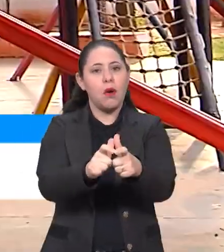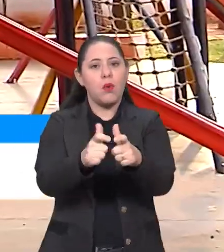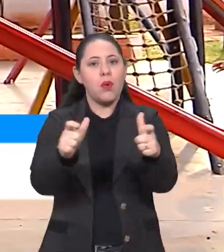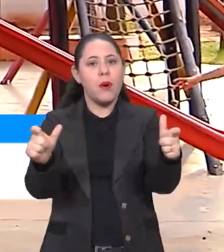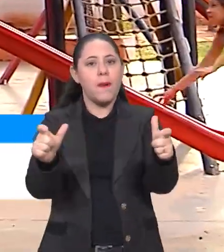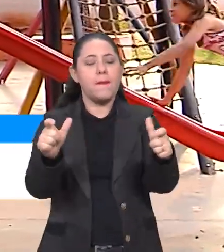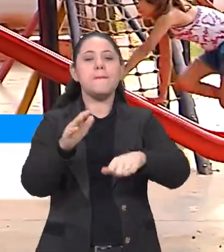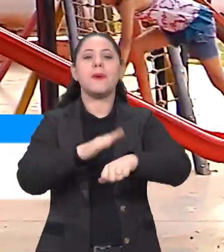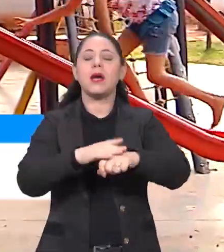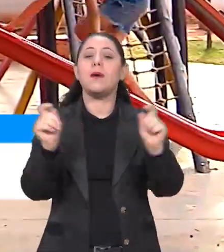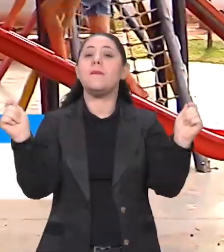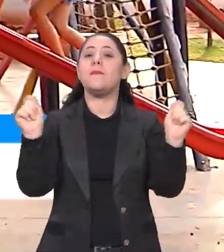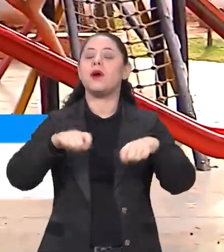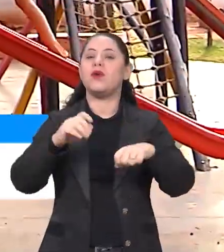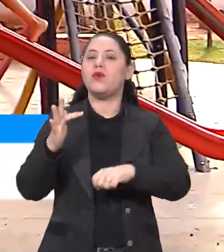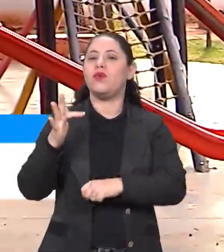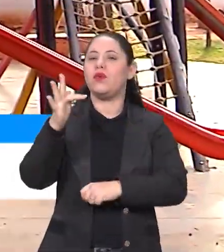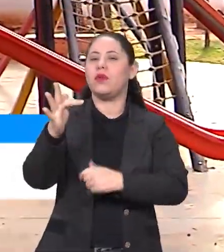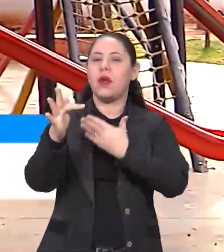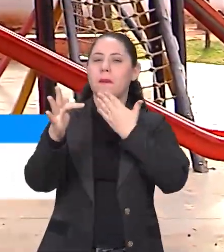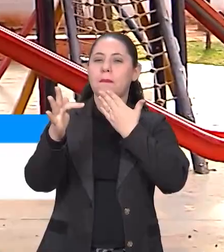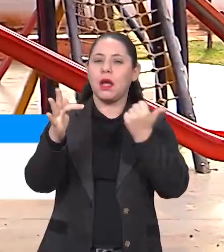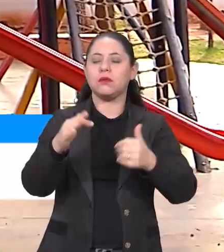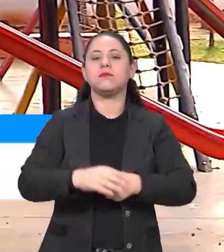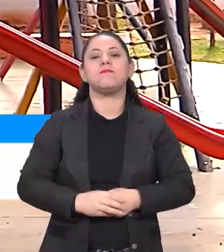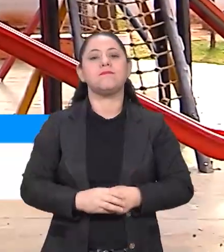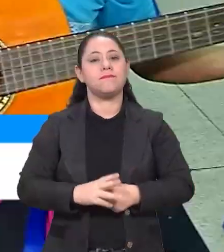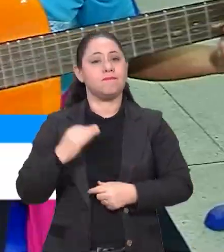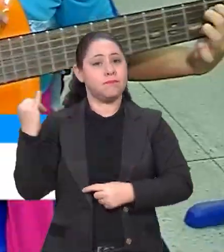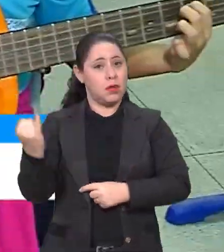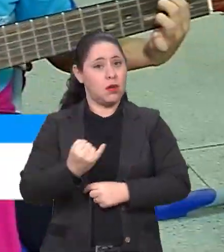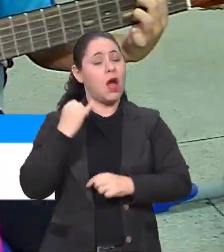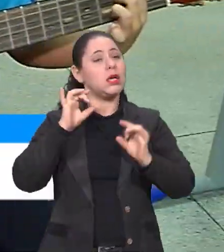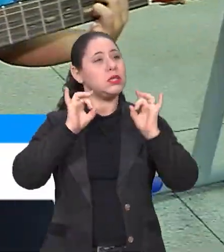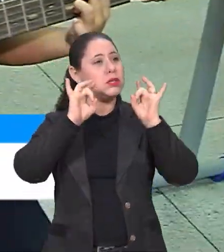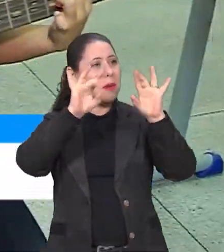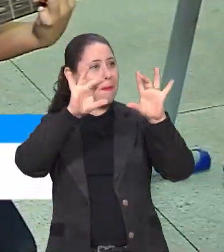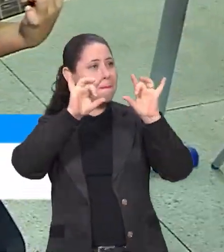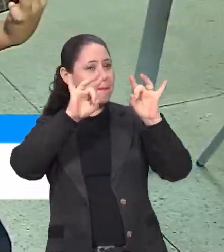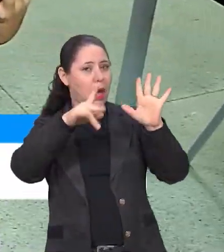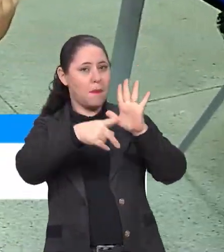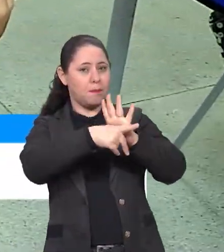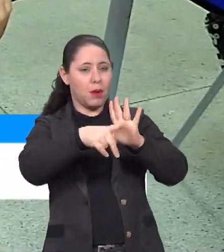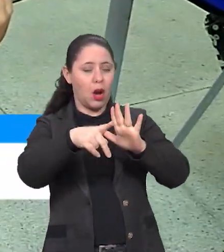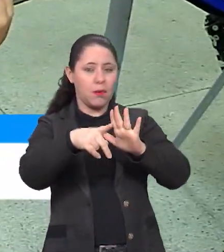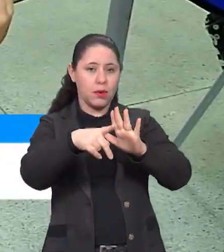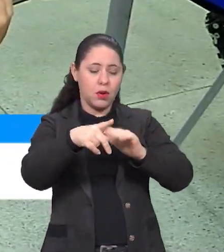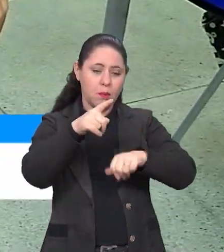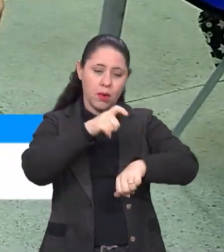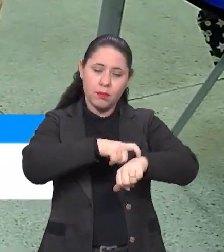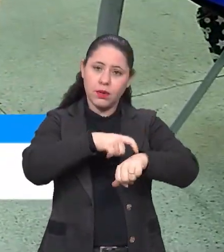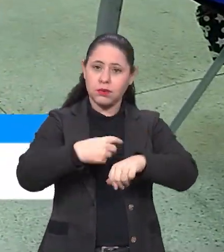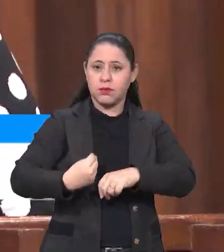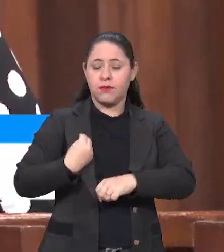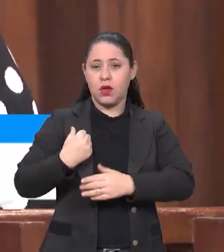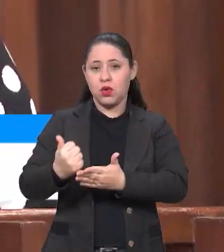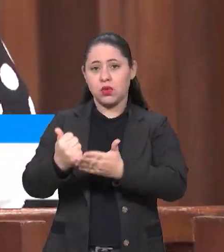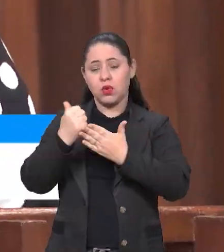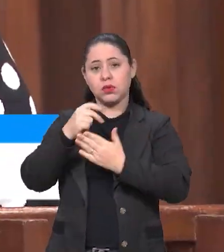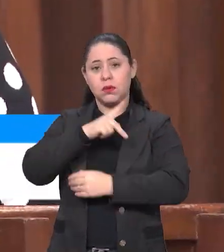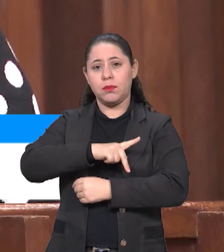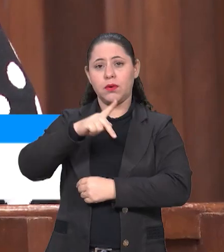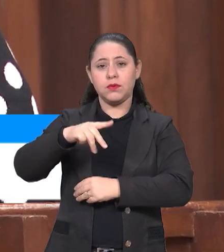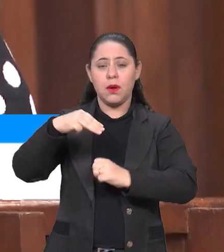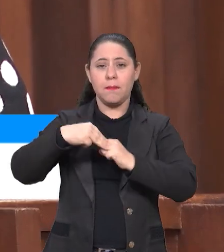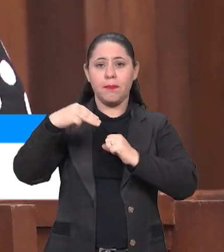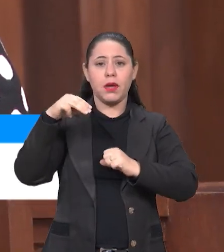qualidade, aumentamos muito mais as possibilidades de um futuro melhor. Essa importância e as especificidades dessa fase da vida